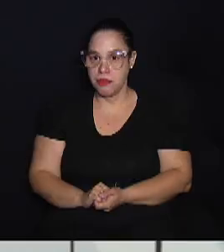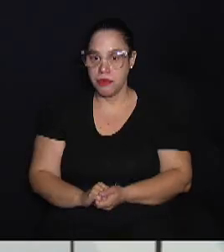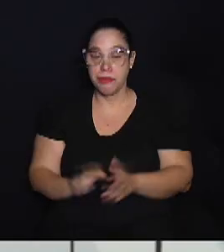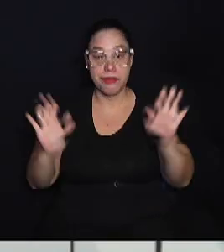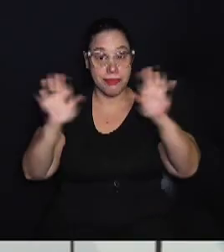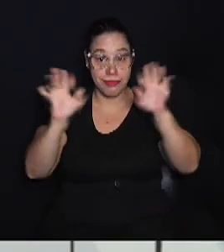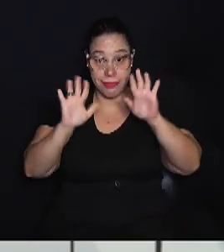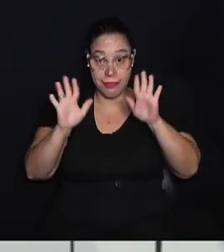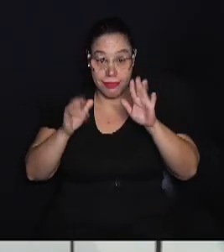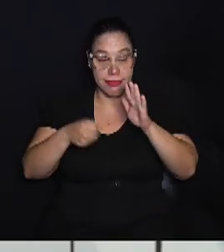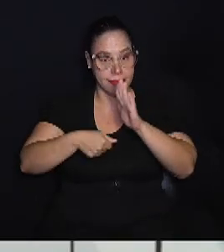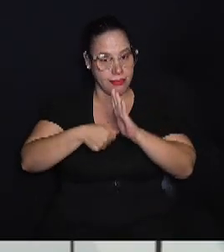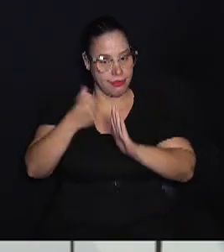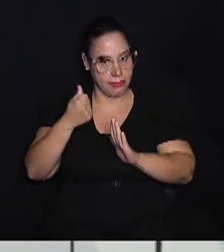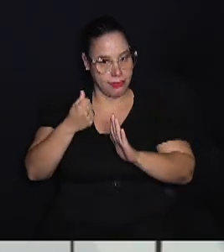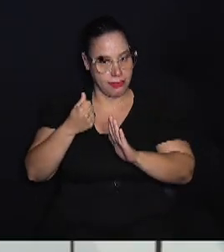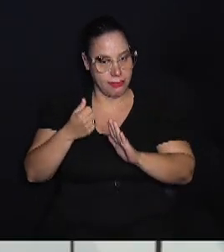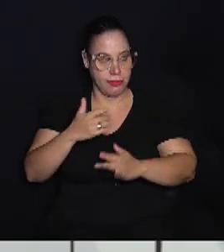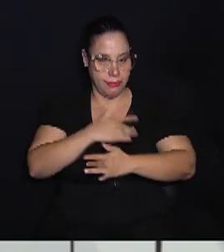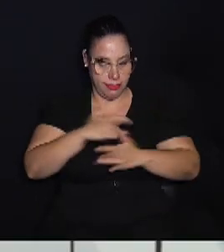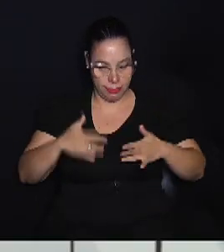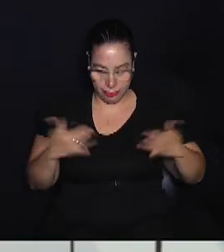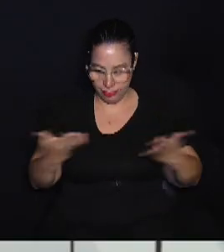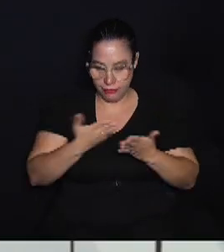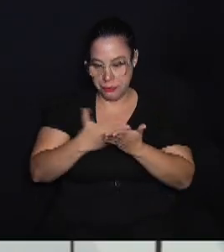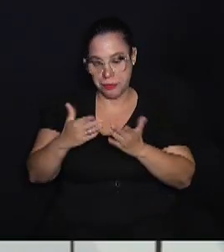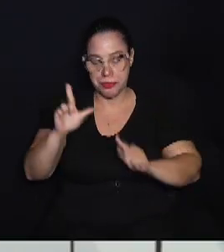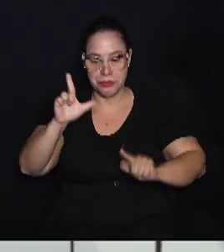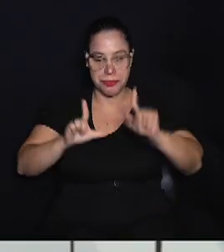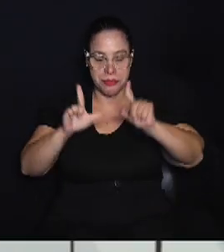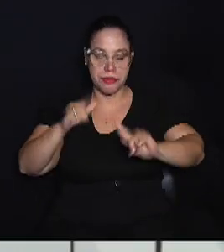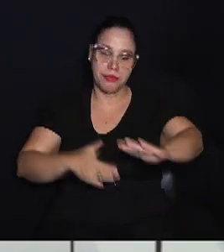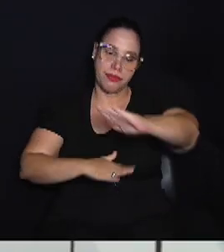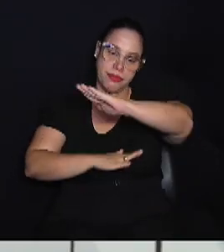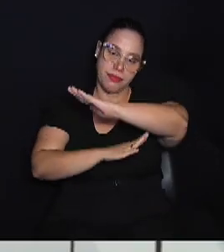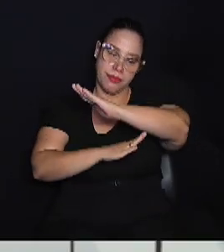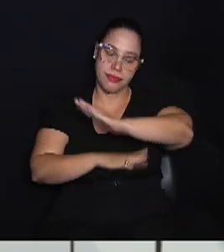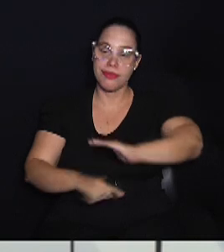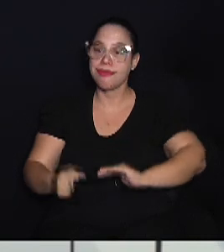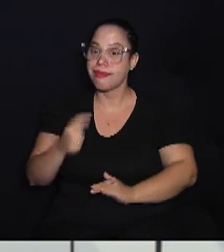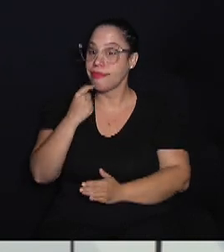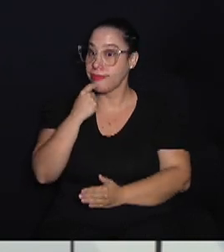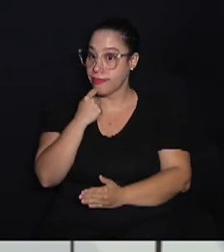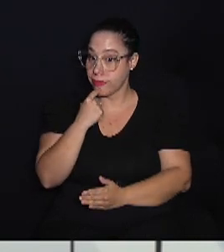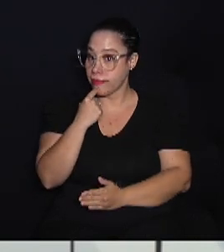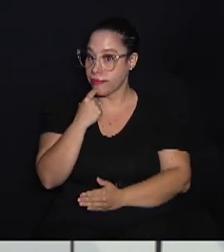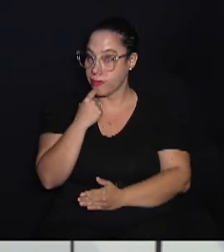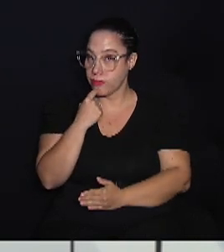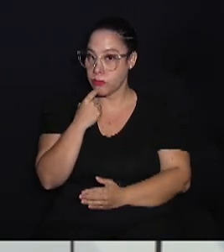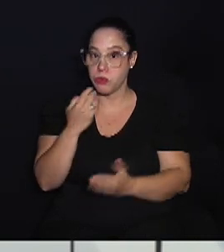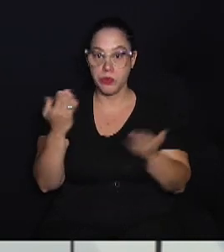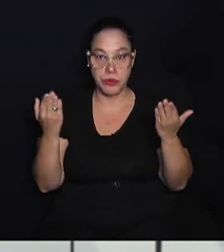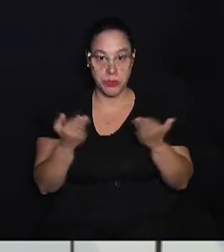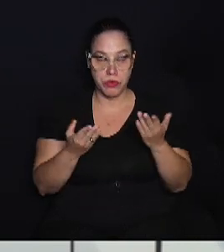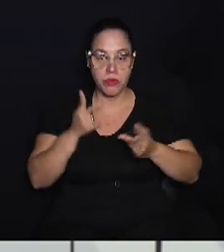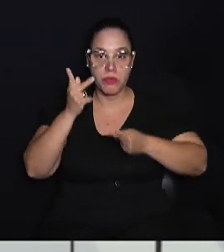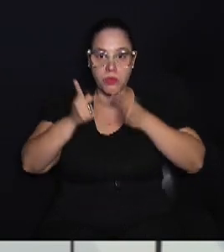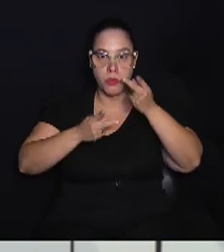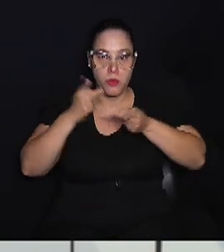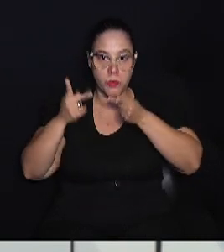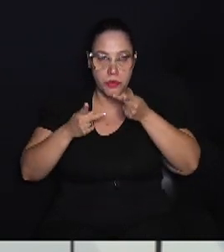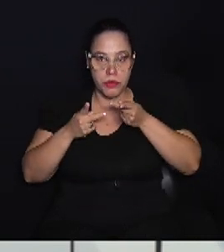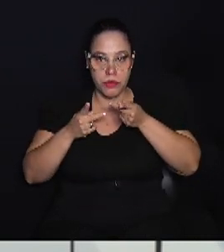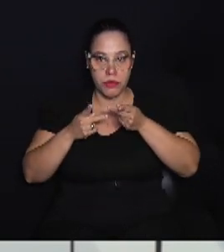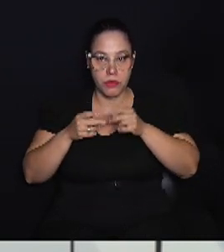Olá pessoal, mais um Saúde Agora começando aqui na programação da TV Câmara Campinas. E hoje nós vamos falar sobre